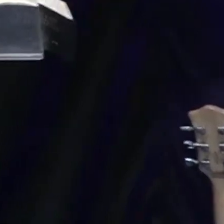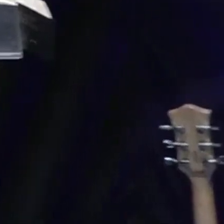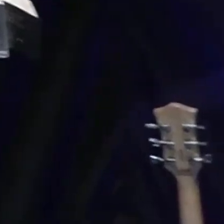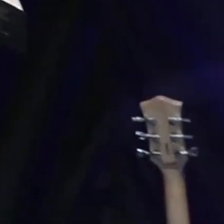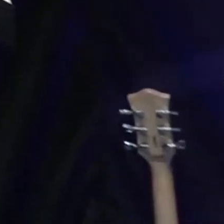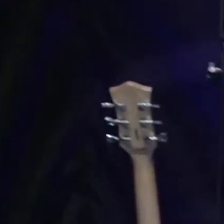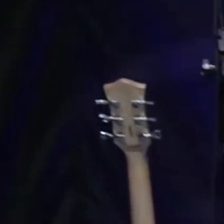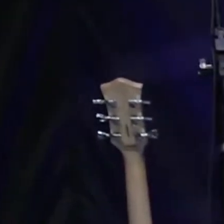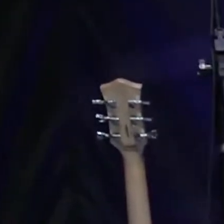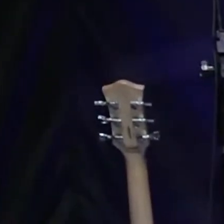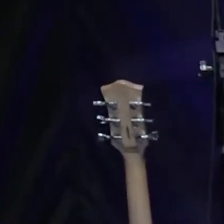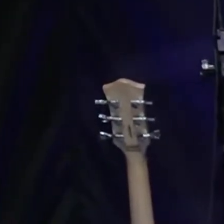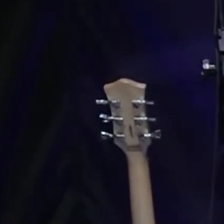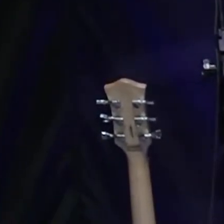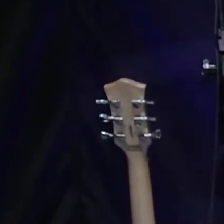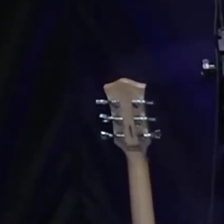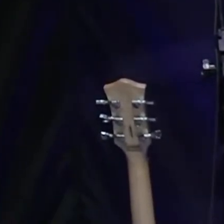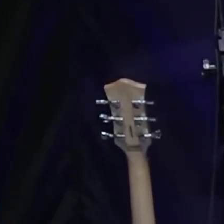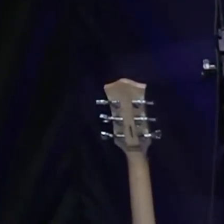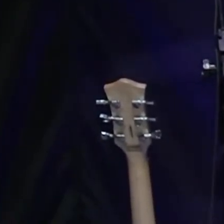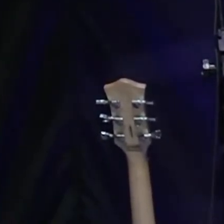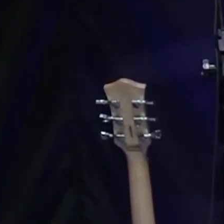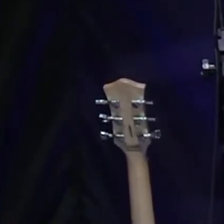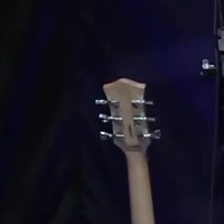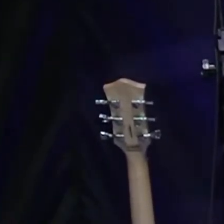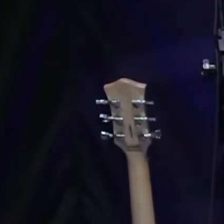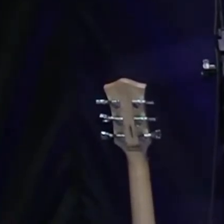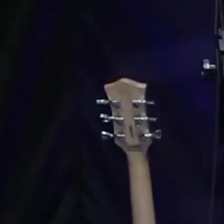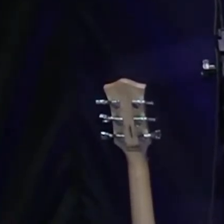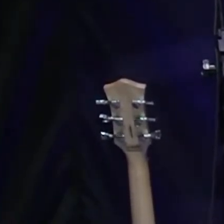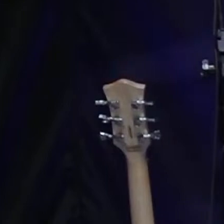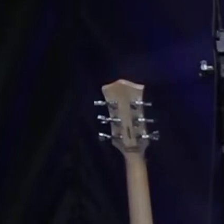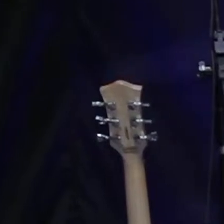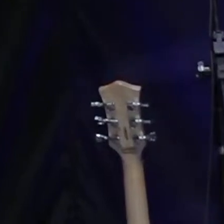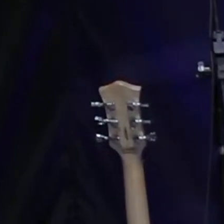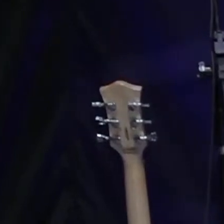Deus fala tudo o que precisamos aqui.